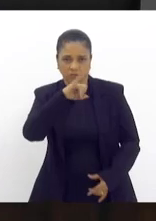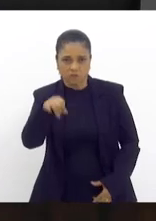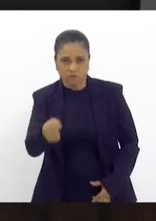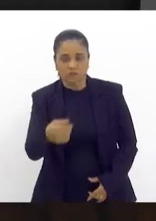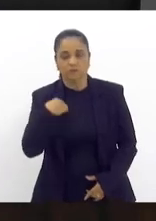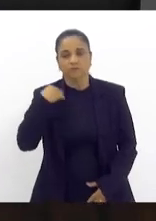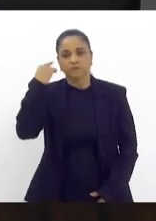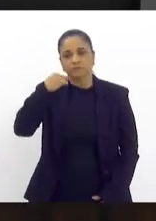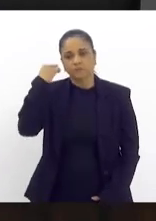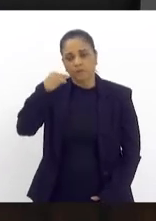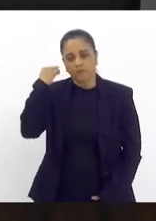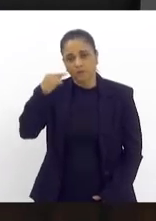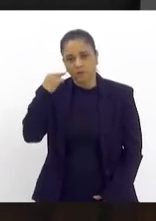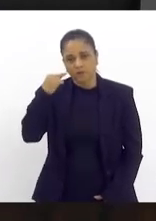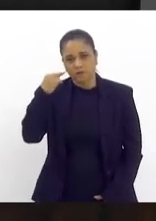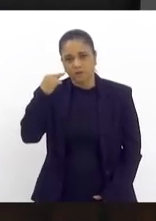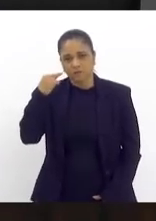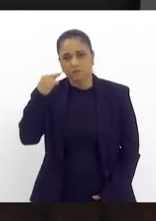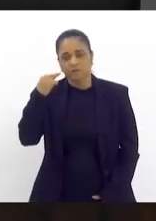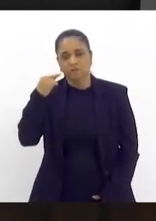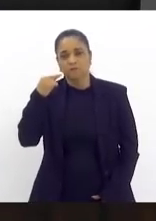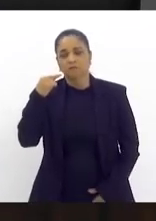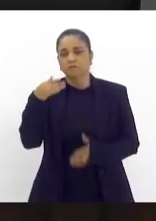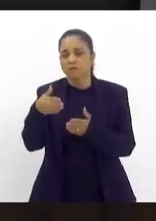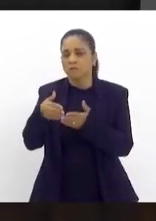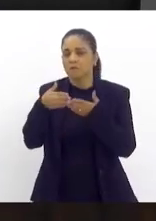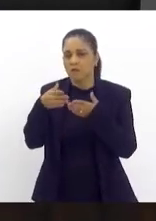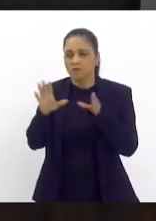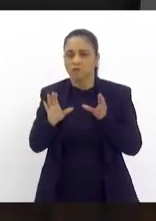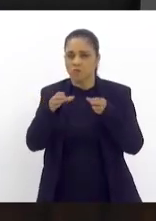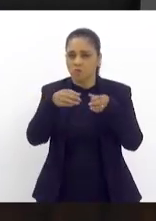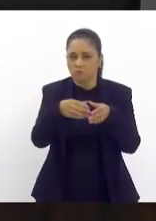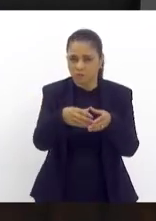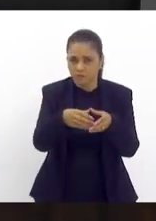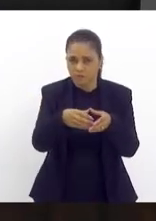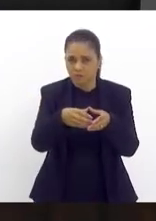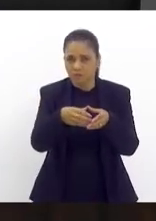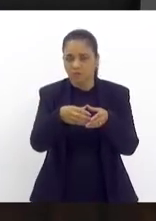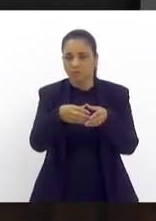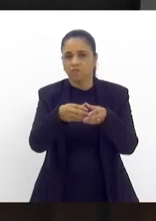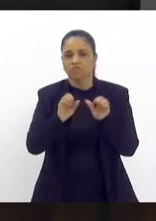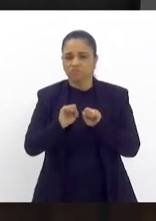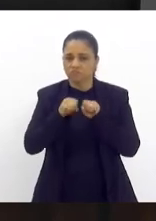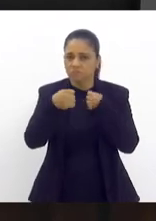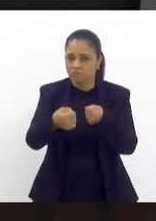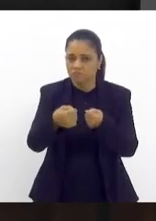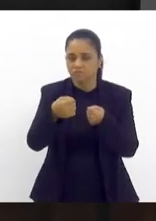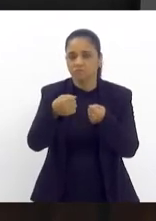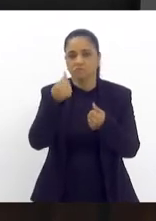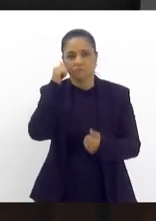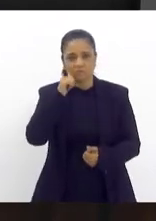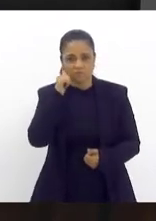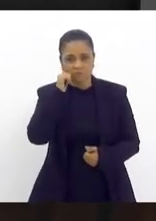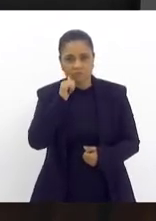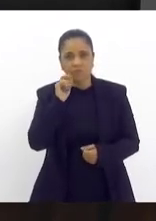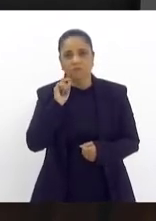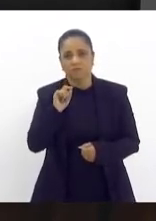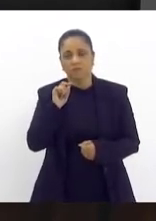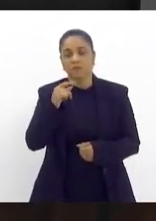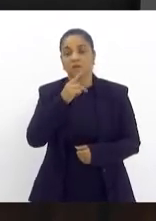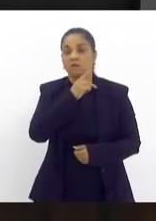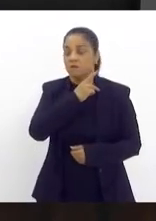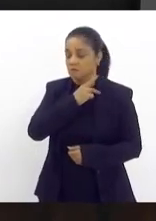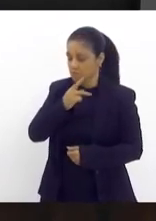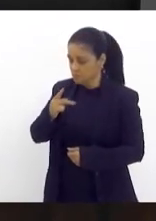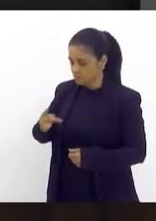presidência também invoca a Comissão de Defesa do Direito das Mulheres. Senhora presidenta,